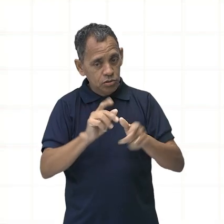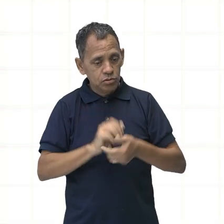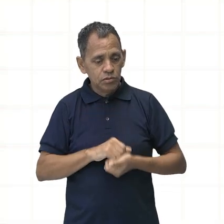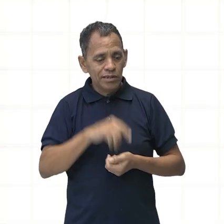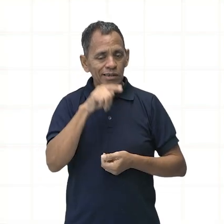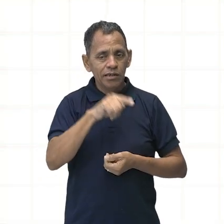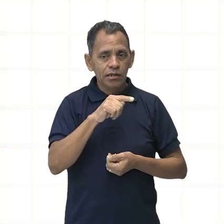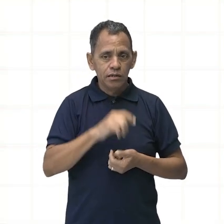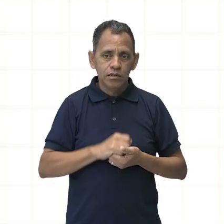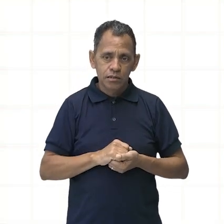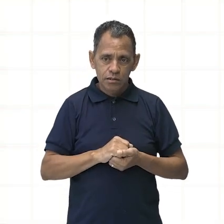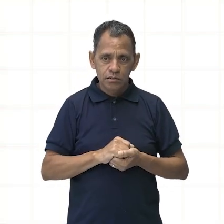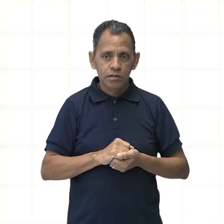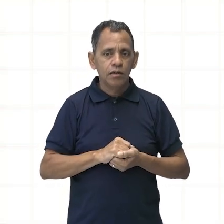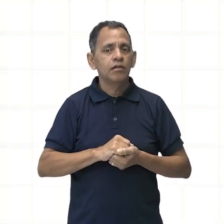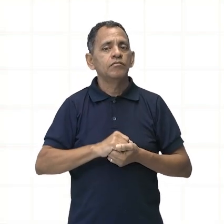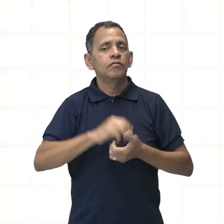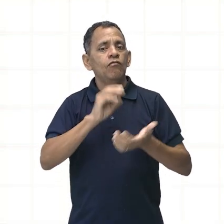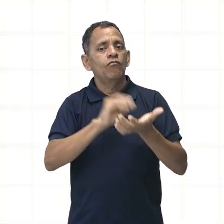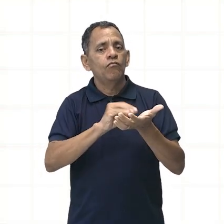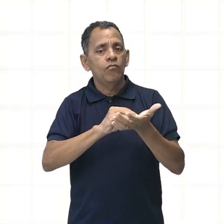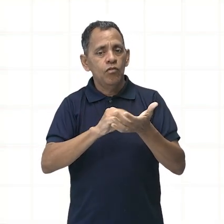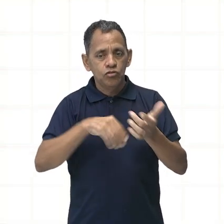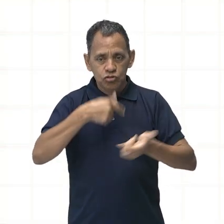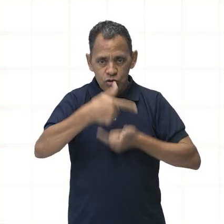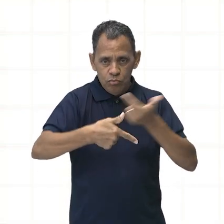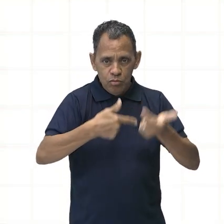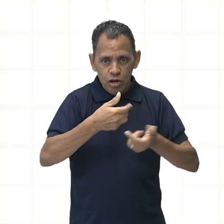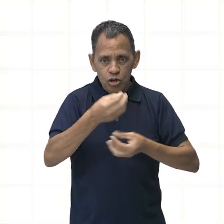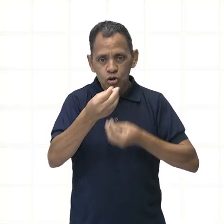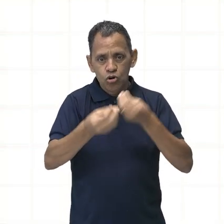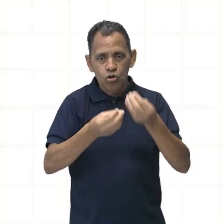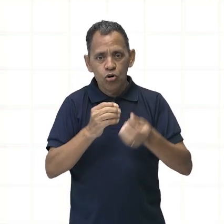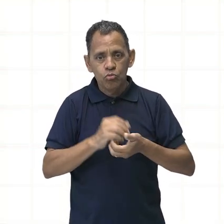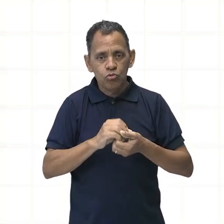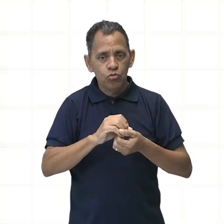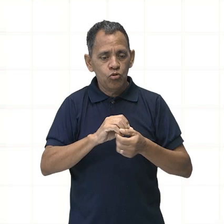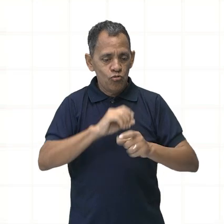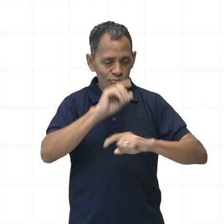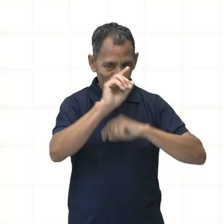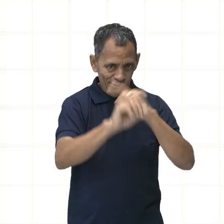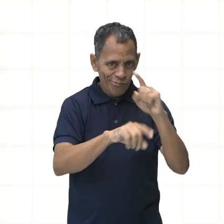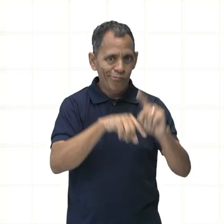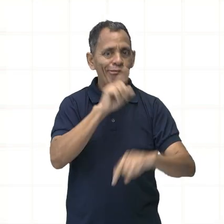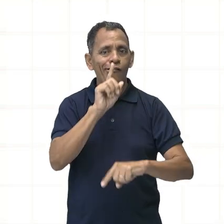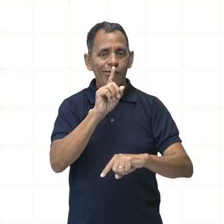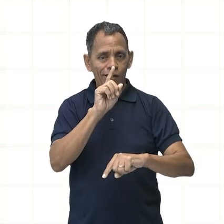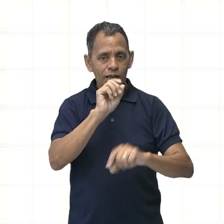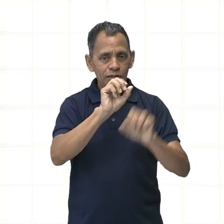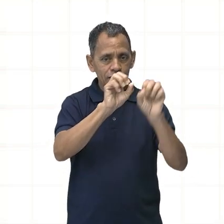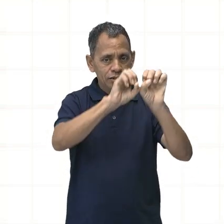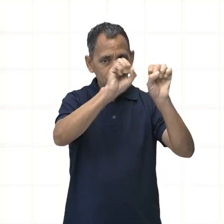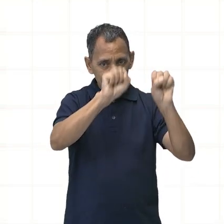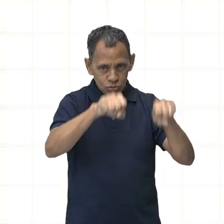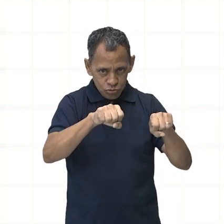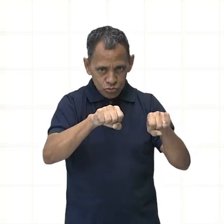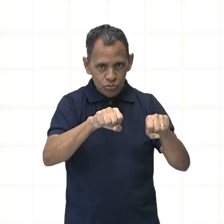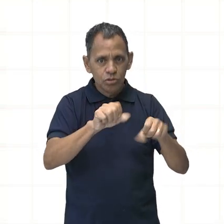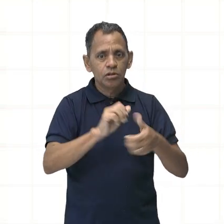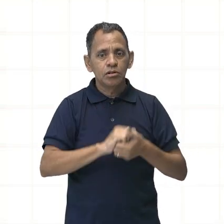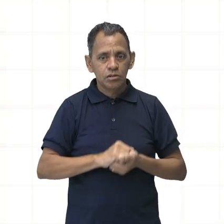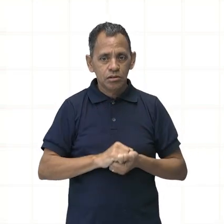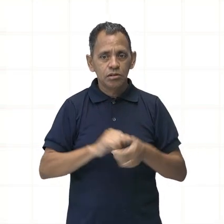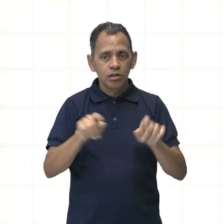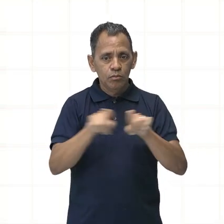Esse desemprego, né, ele vem ali da modernização das estruturas produtivas e do